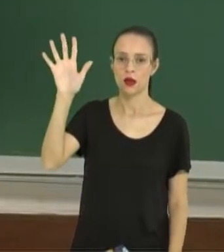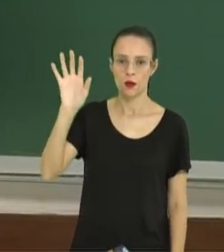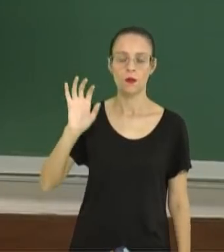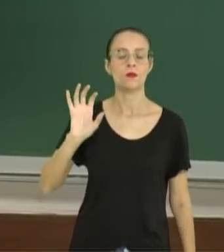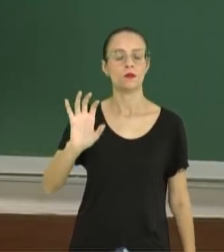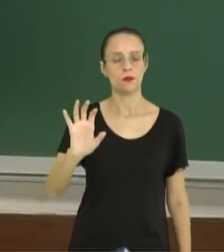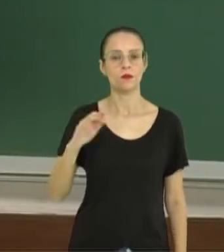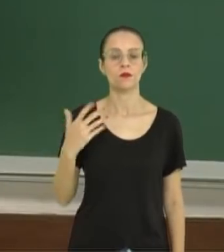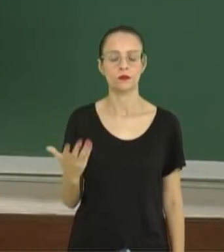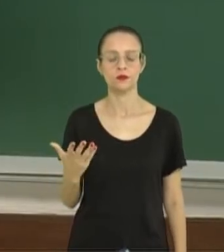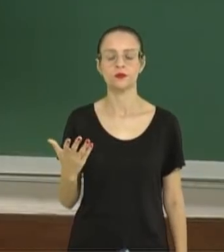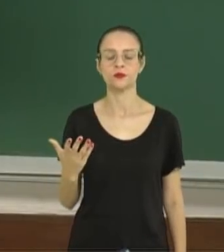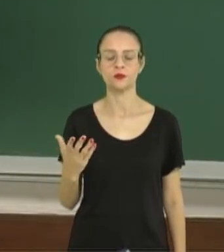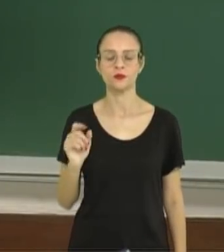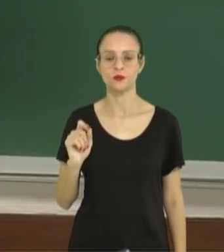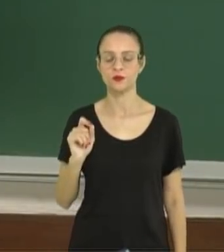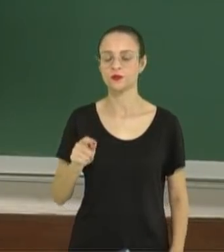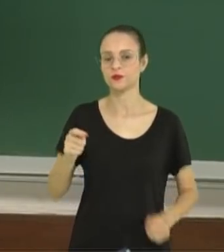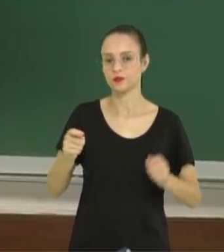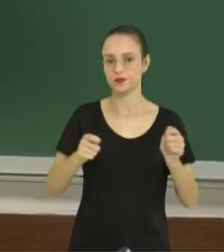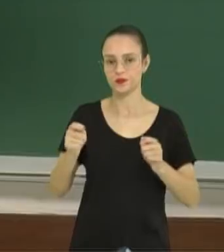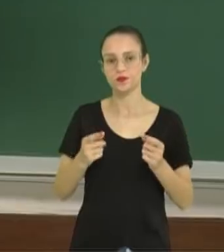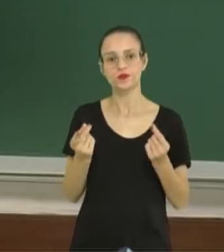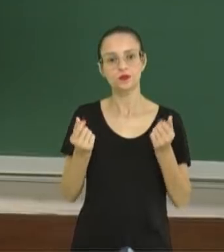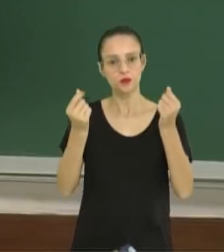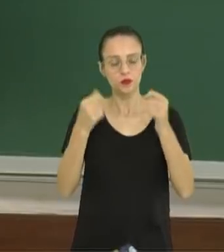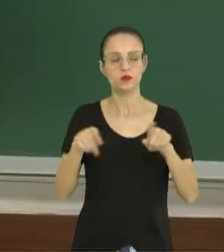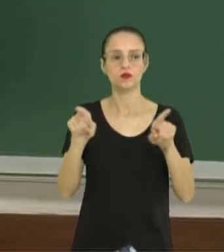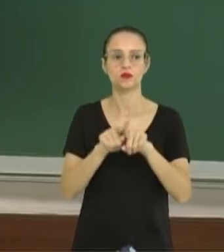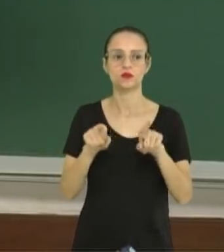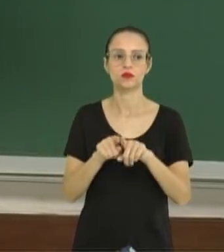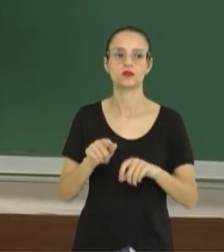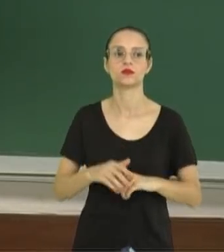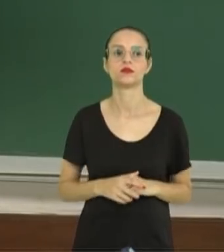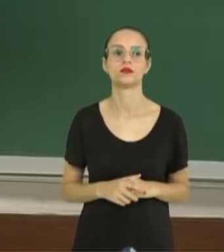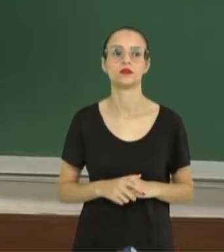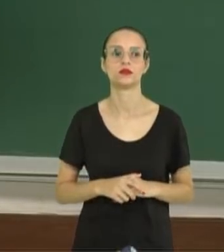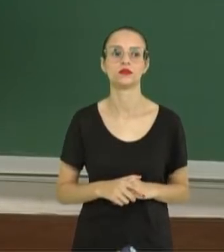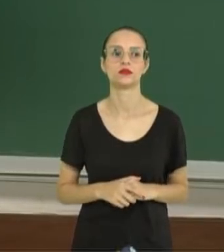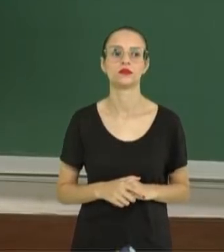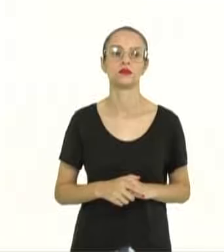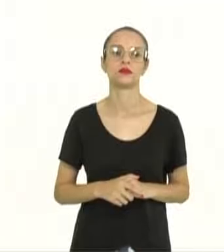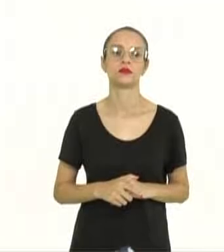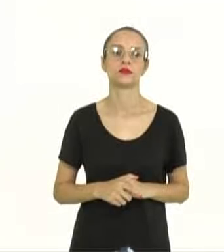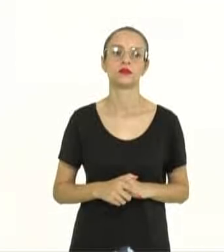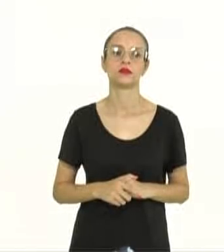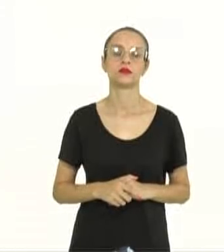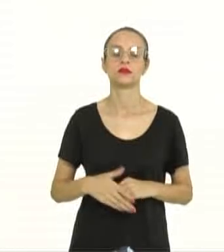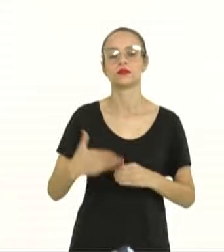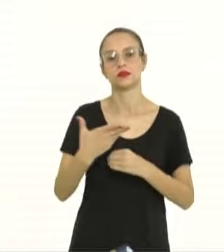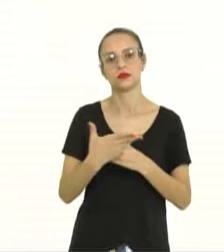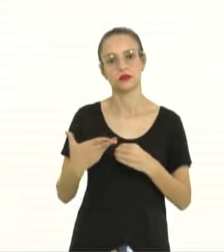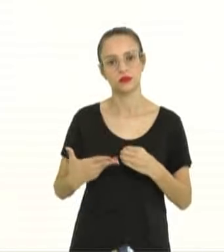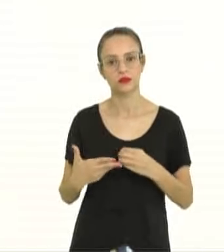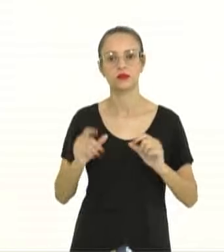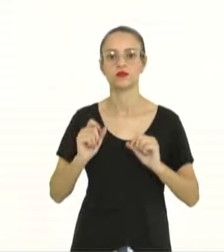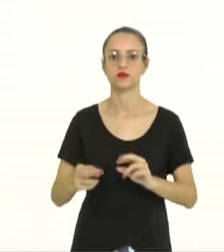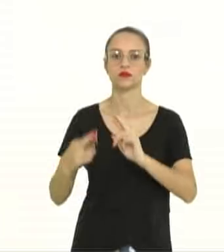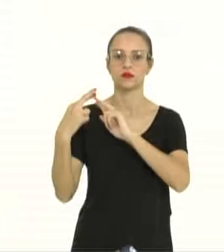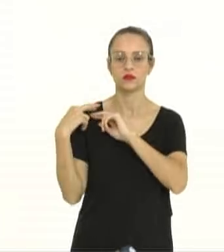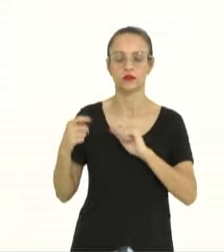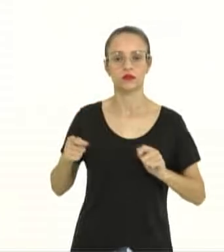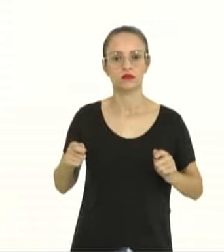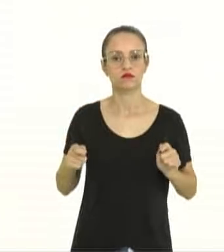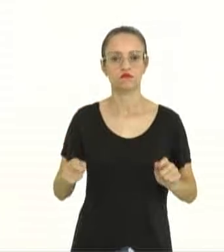vão se regulando os preços e os estoques aí das mercadorias. O Estado, já frisei, tem a responsabilidade de